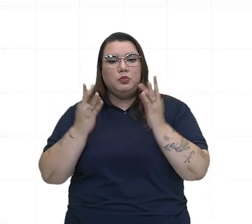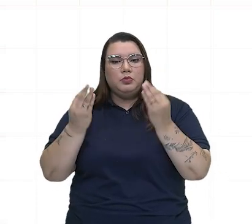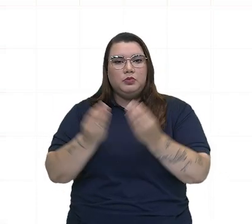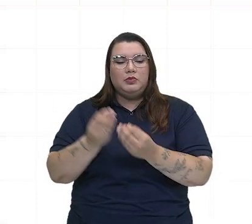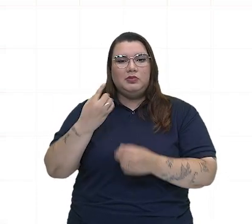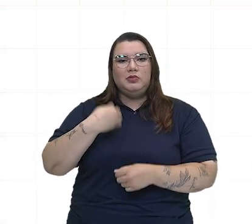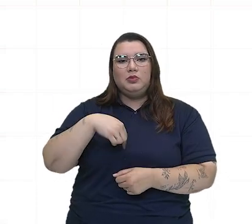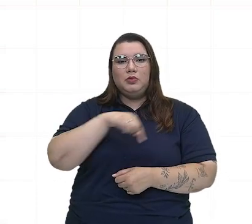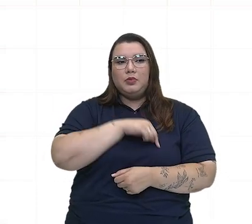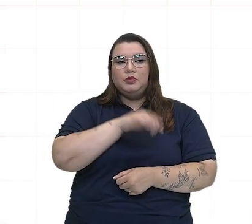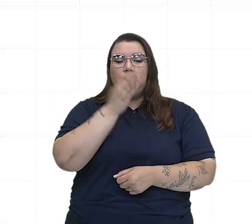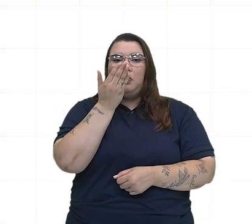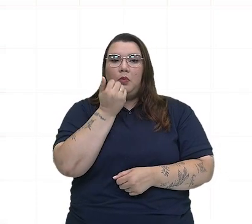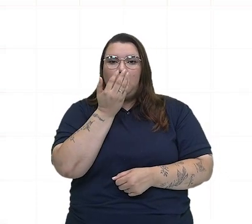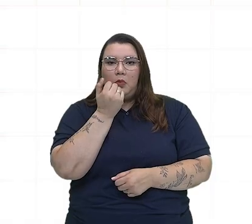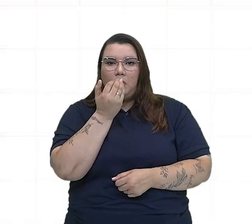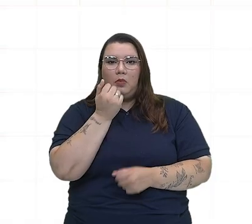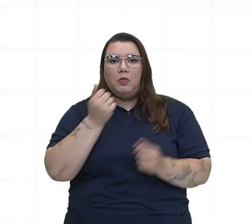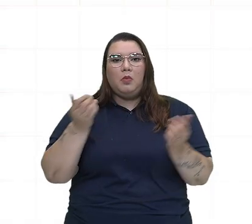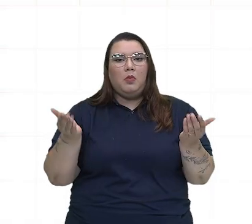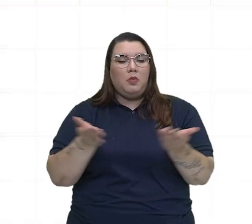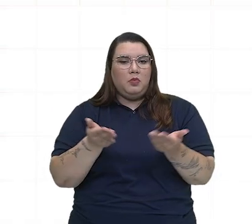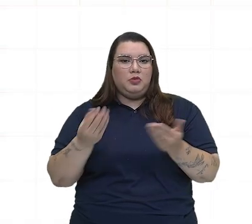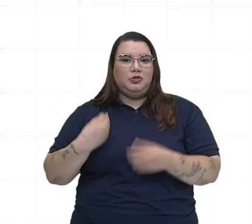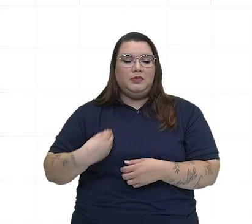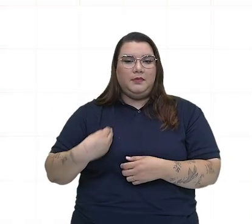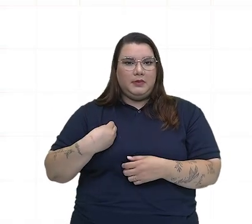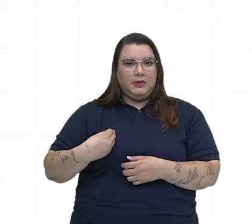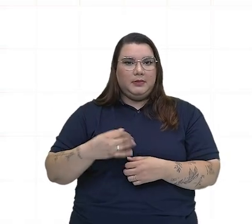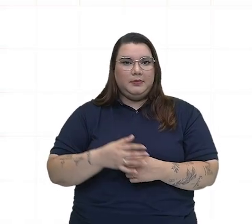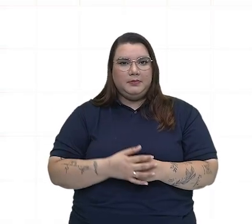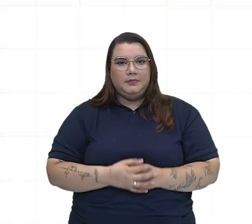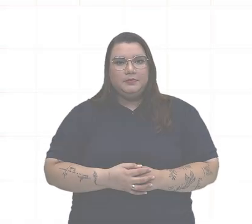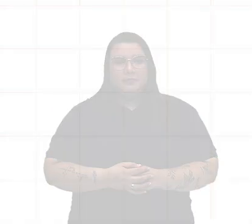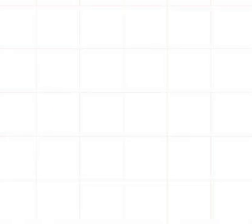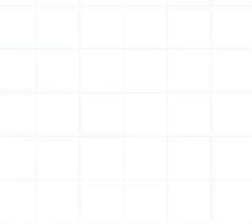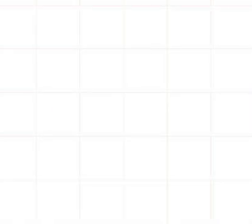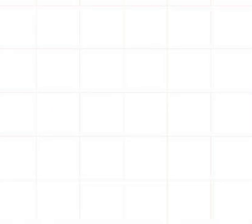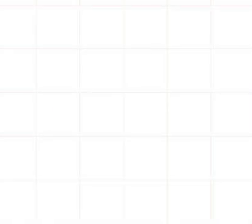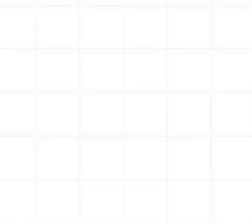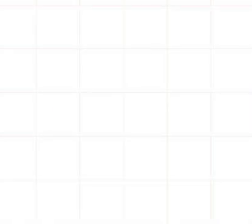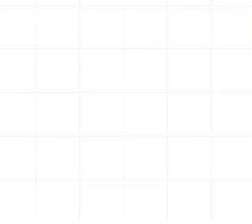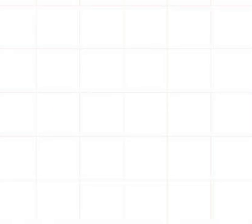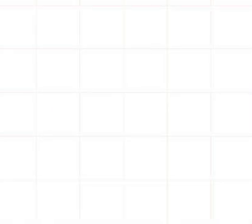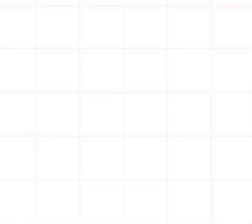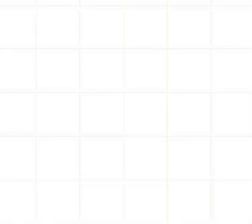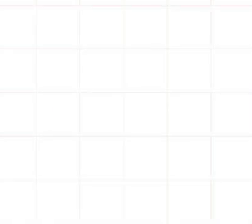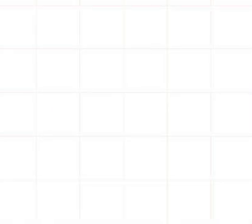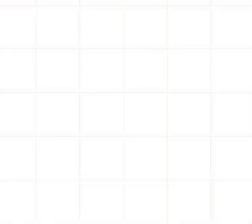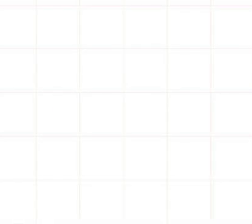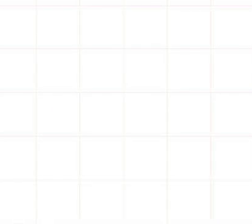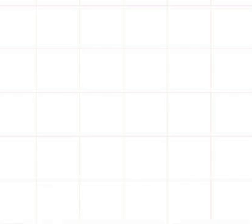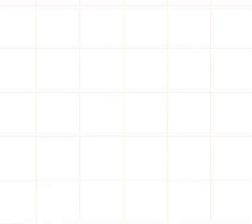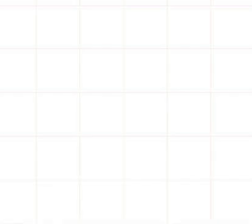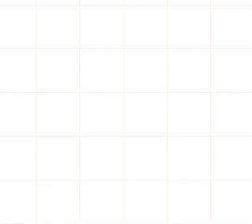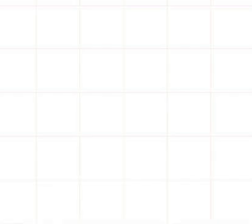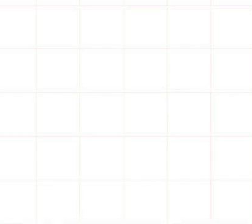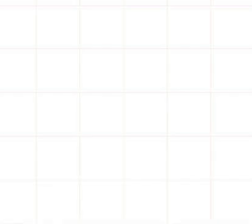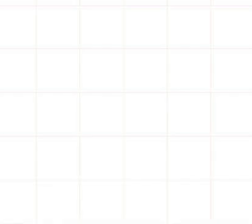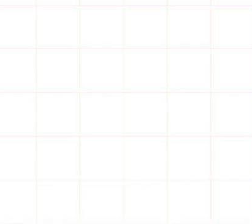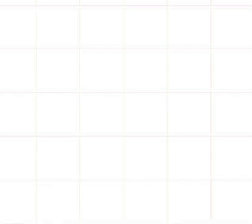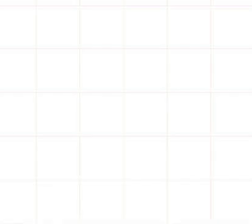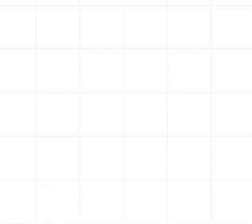que nós consumimos no nosso dia a dia. Uma outra característica diz